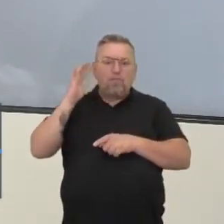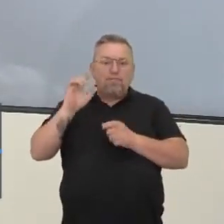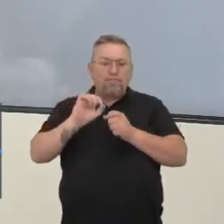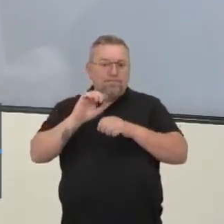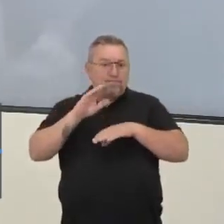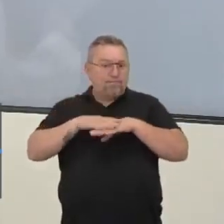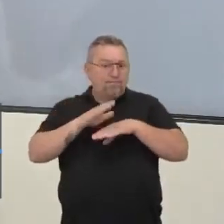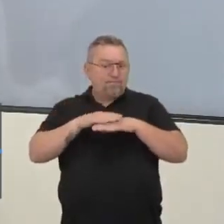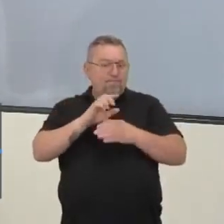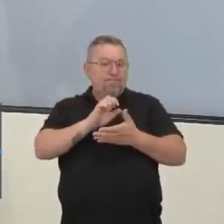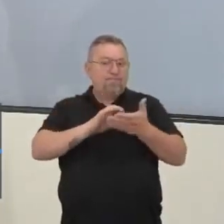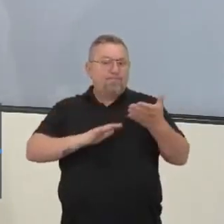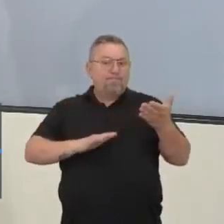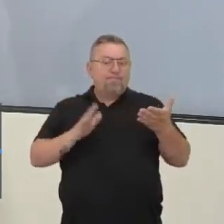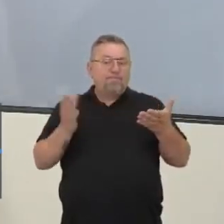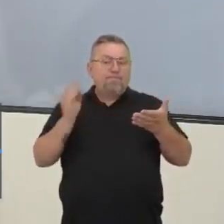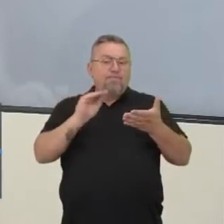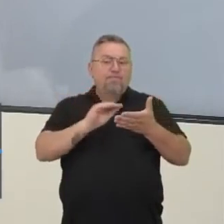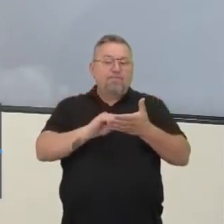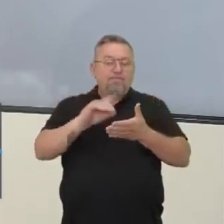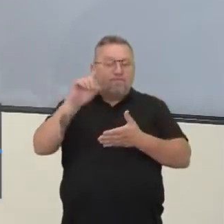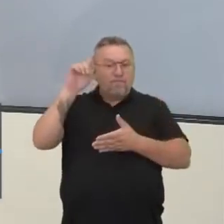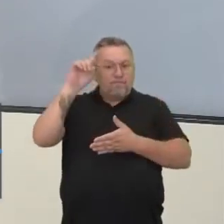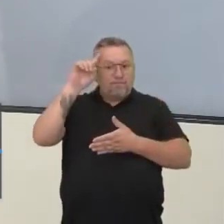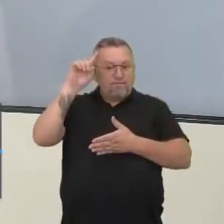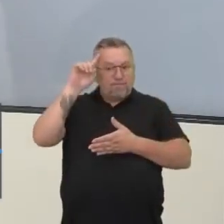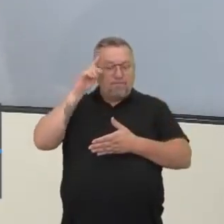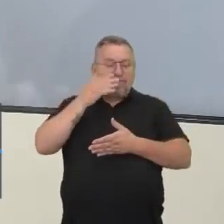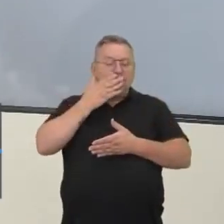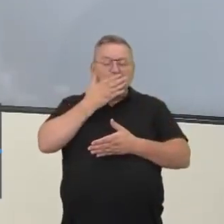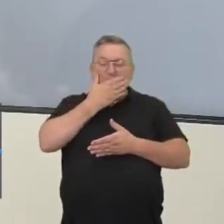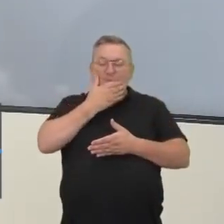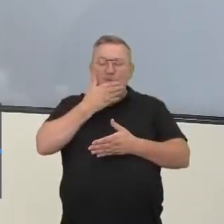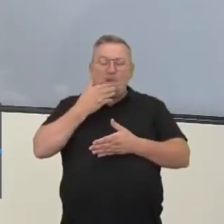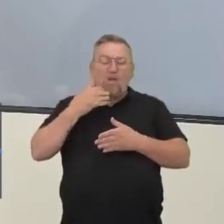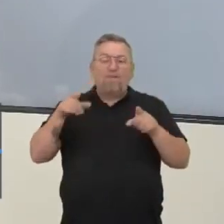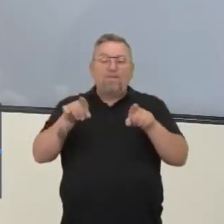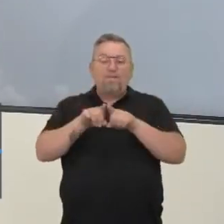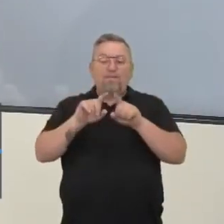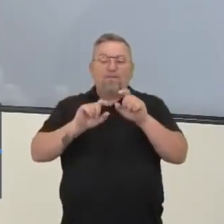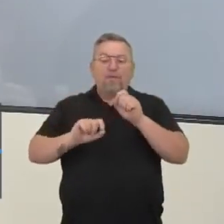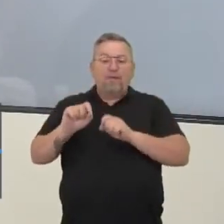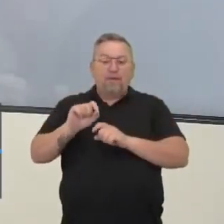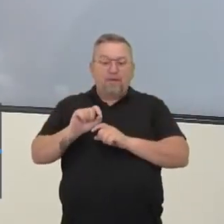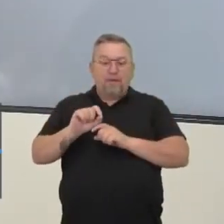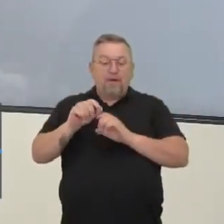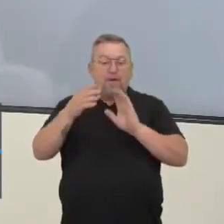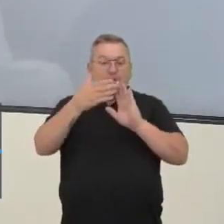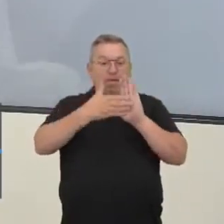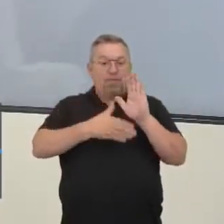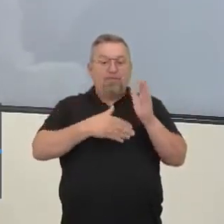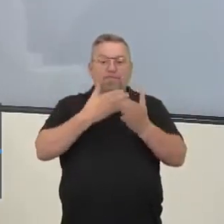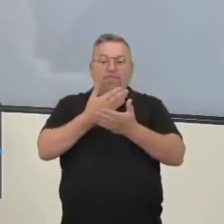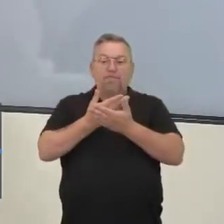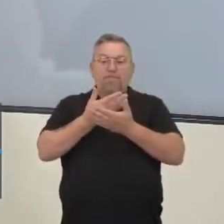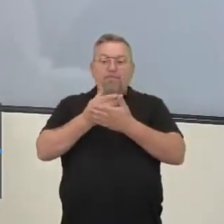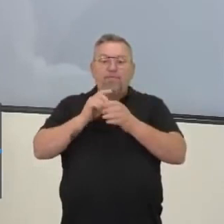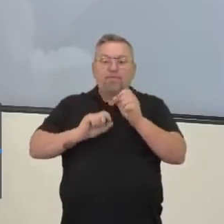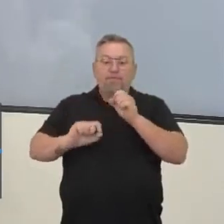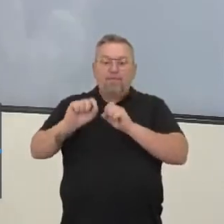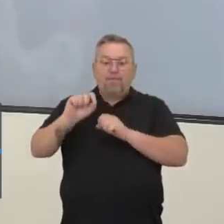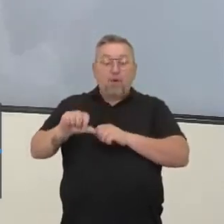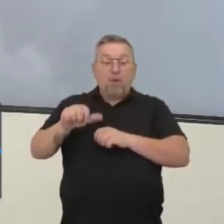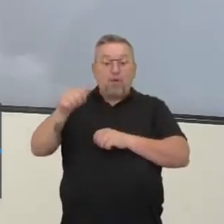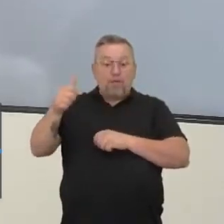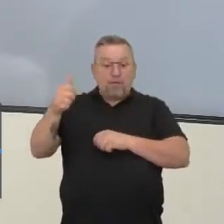e identificar a aula com título, tá bom? E data. Bom, a proposta da aula hoje então, é a seguinte: primeiro a